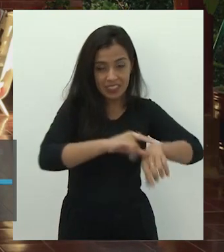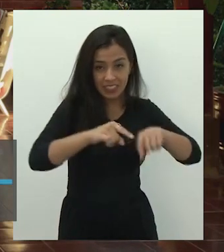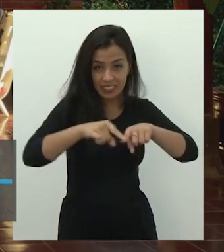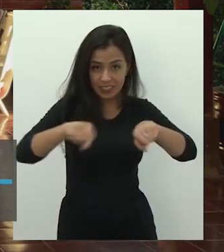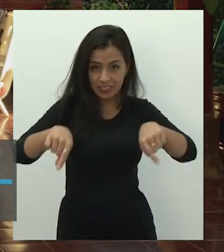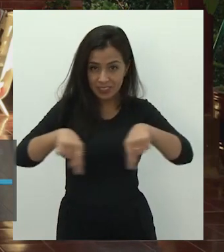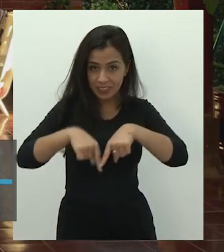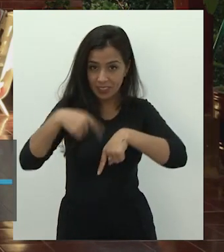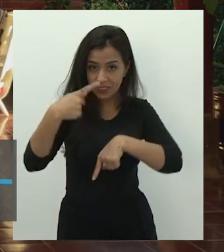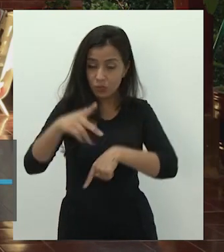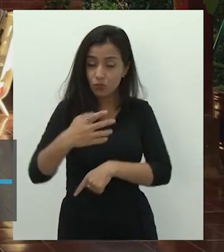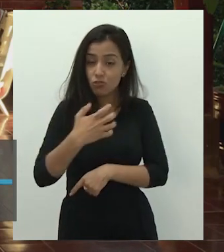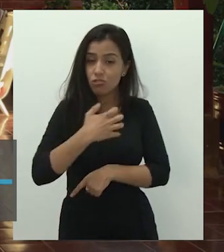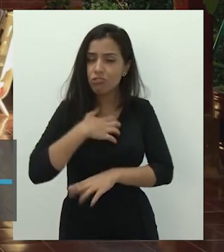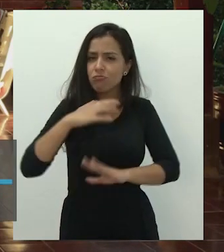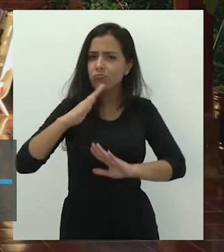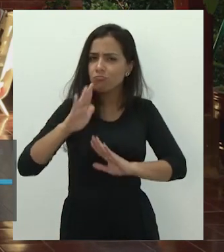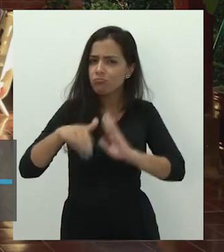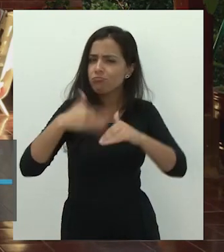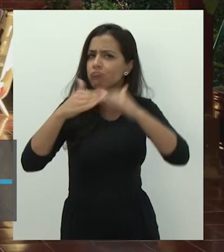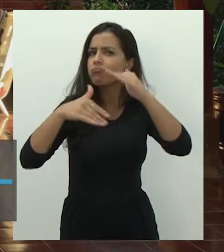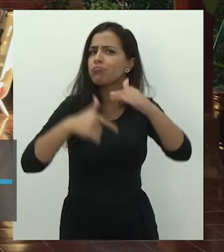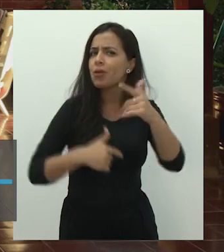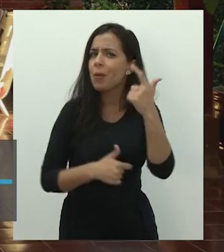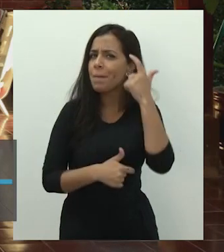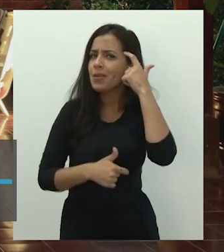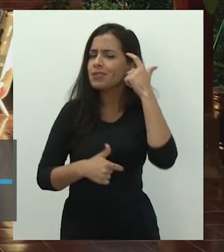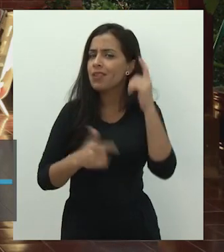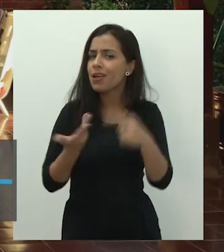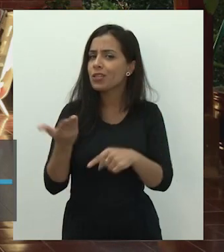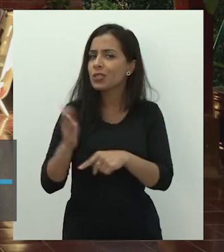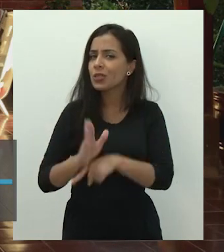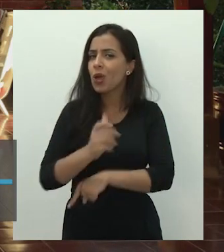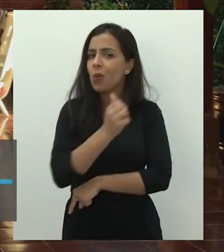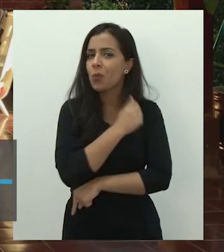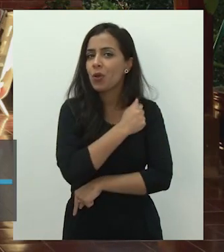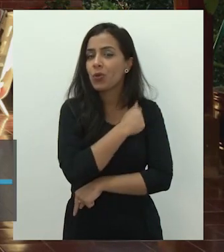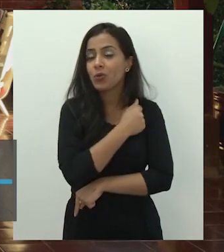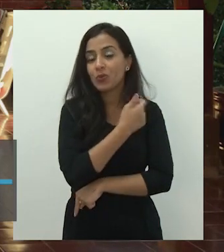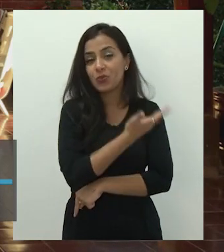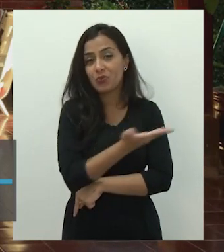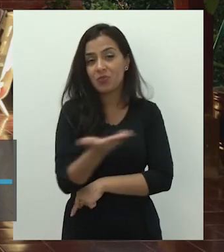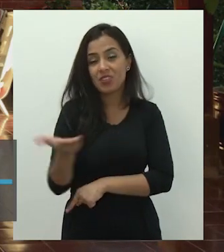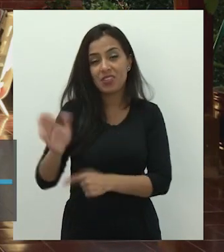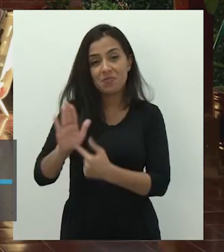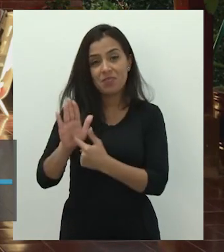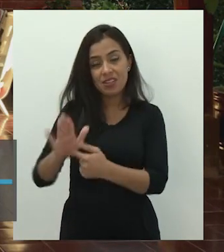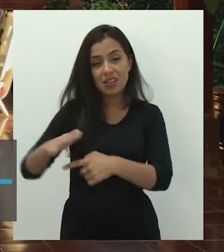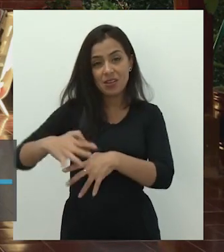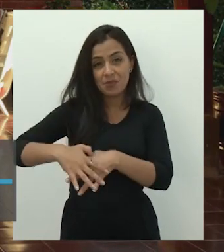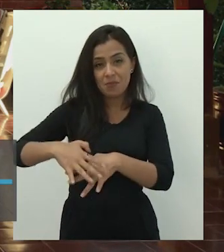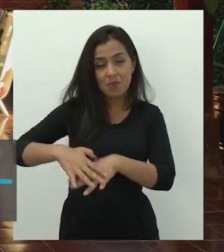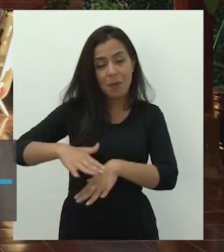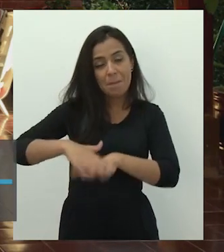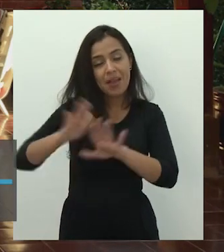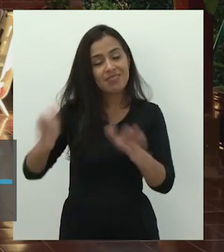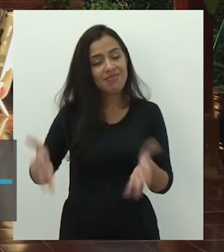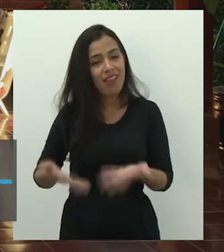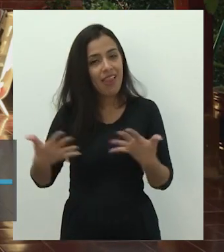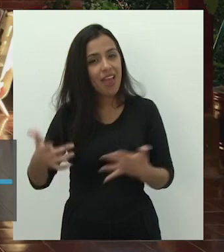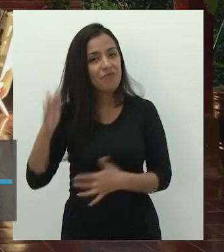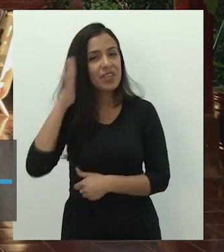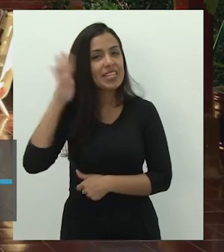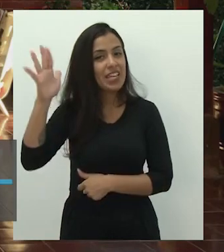modo a favorecer o pensar de seus alunos e apresentando uma matemática mais leve e mais